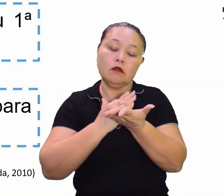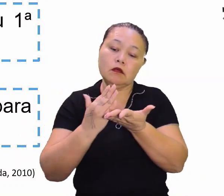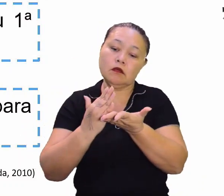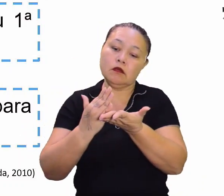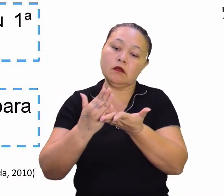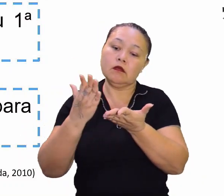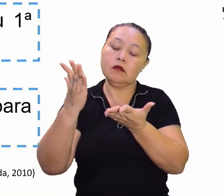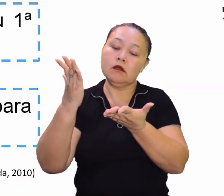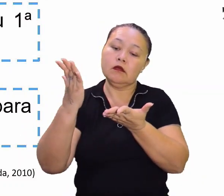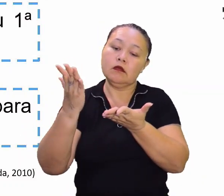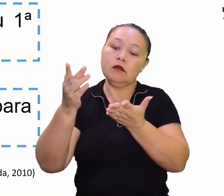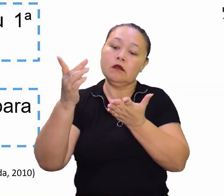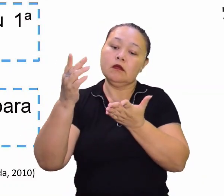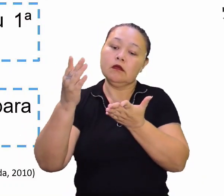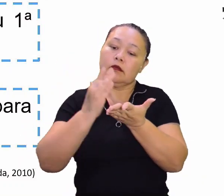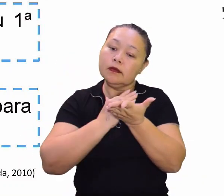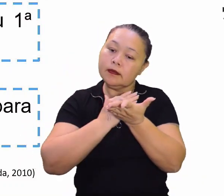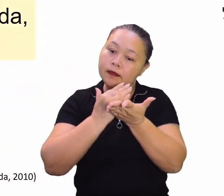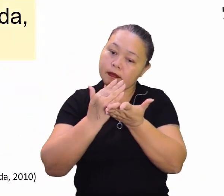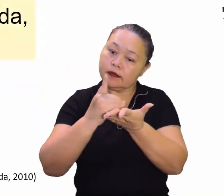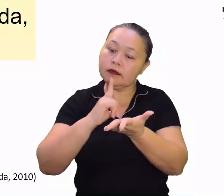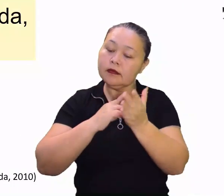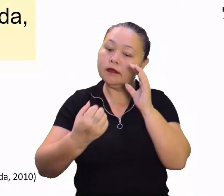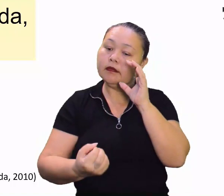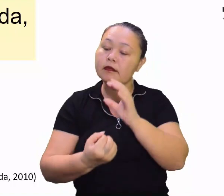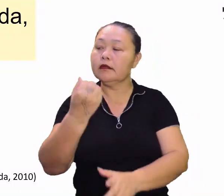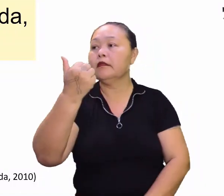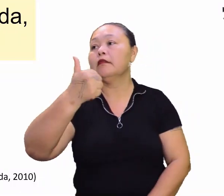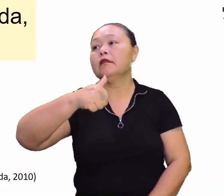dos anos de 1970.